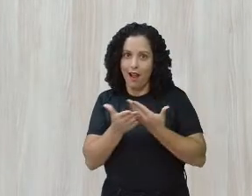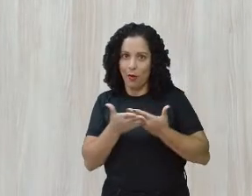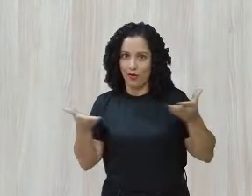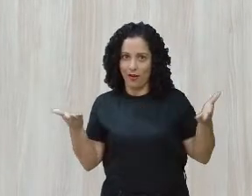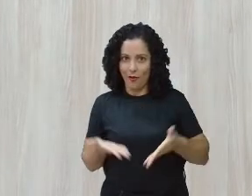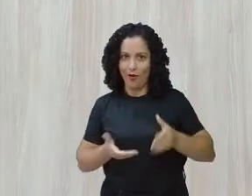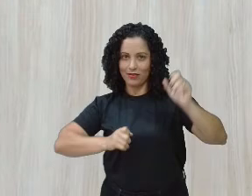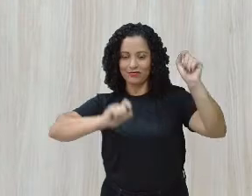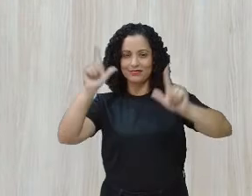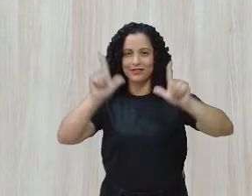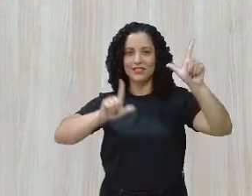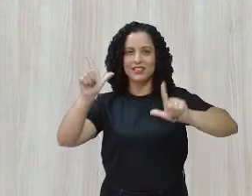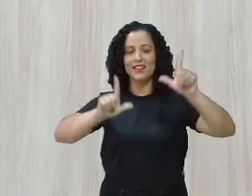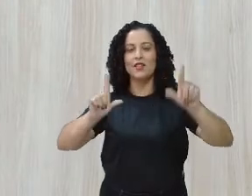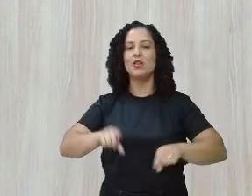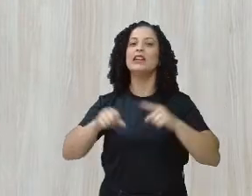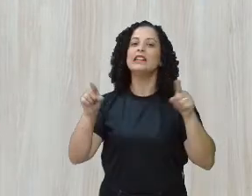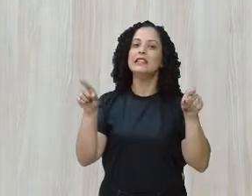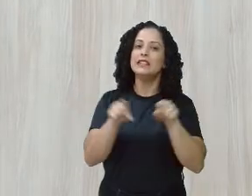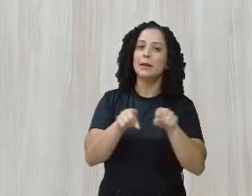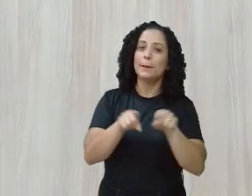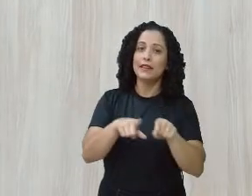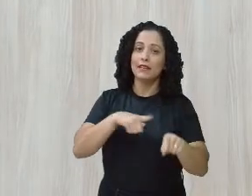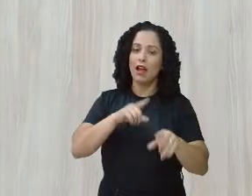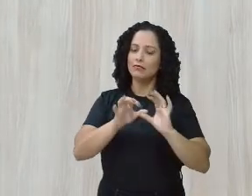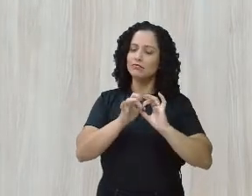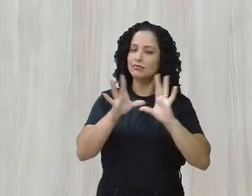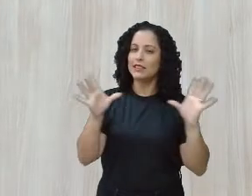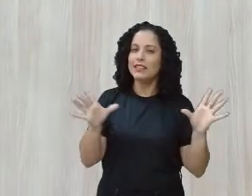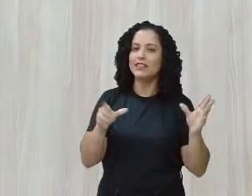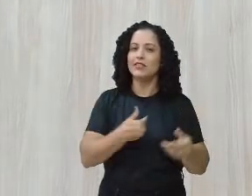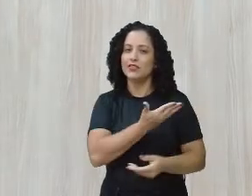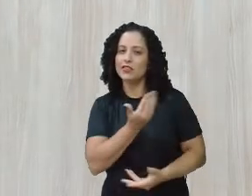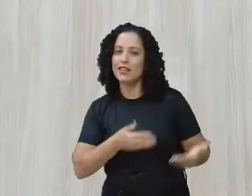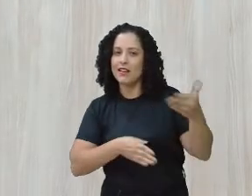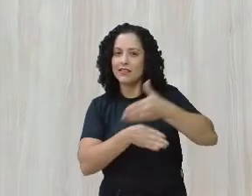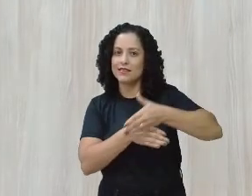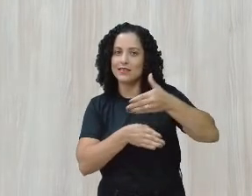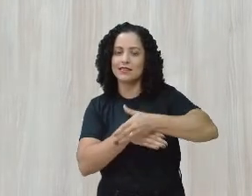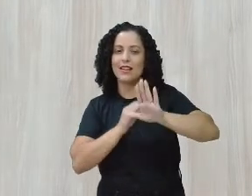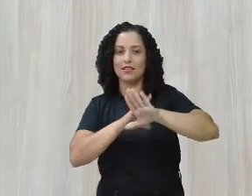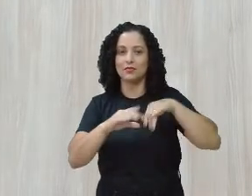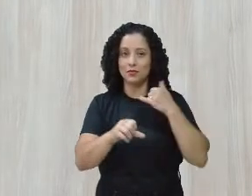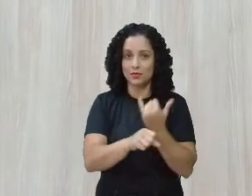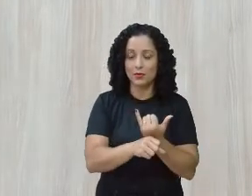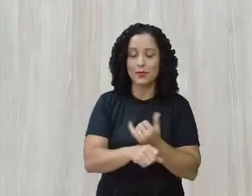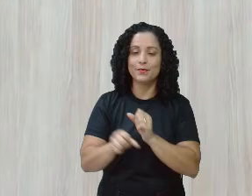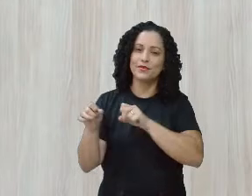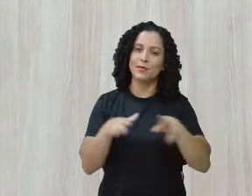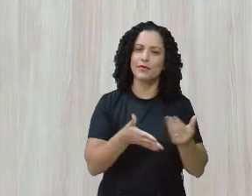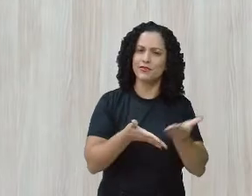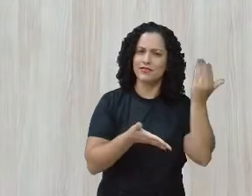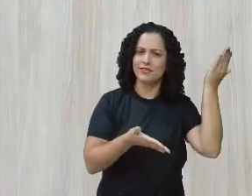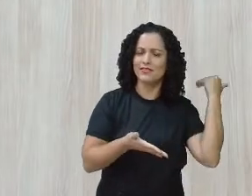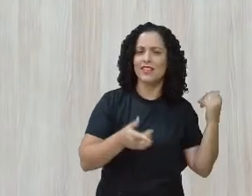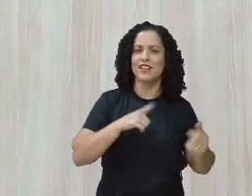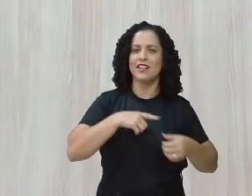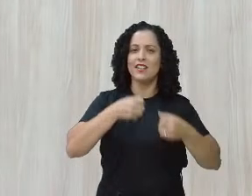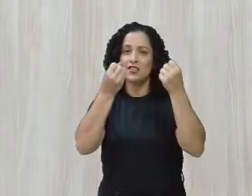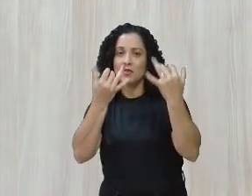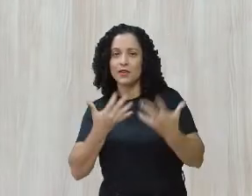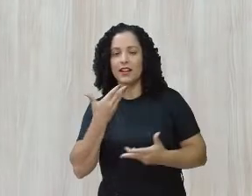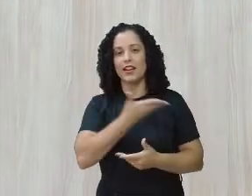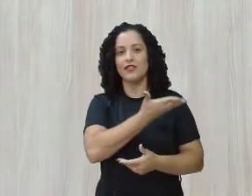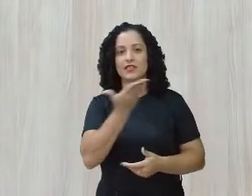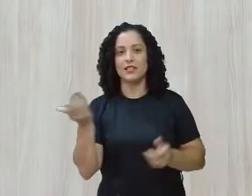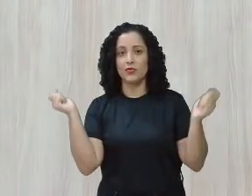vivo, né? Mas ela ficará também disponível em outras plataformas. Lembra que nas semanas anteriores eu vinha falando aqui para vocês